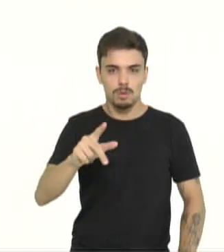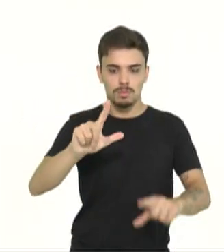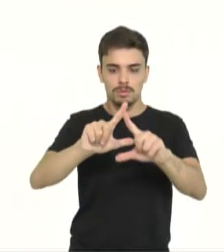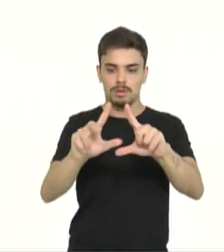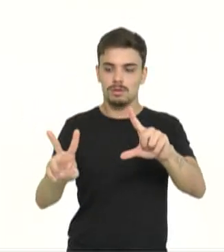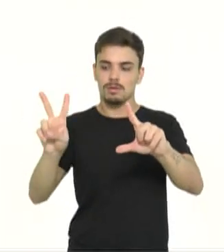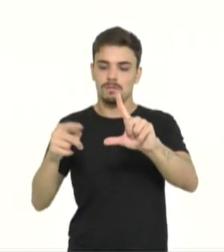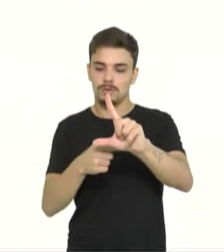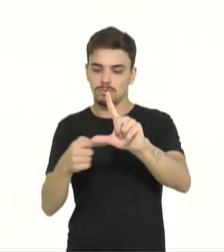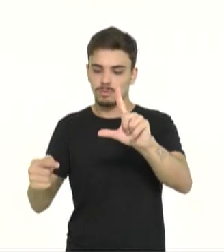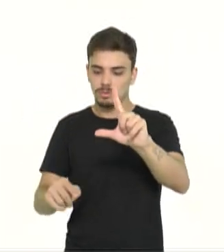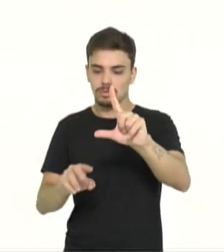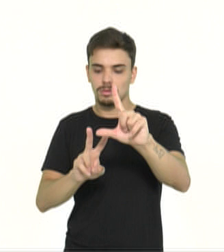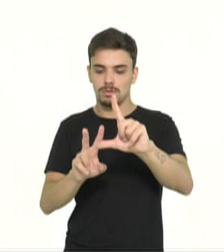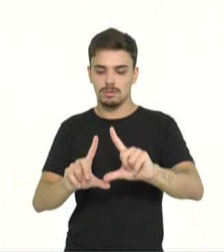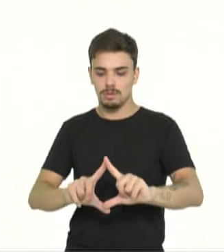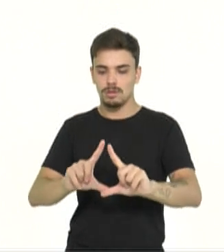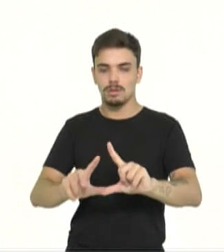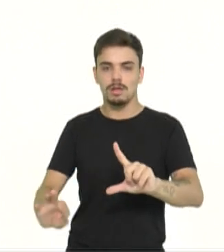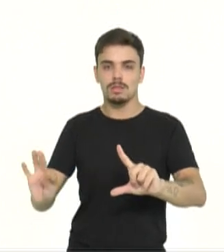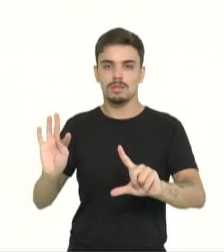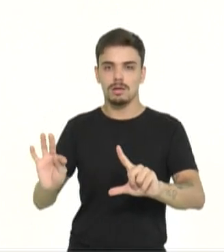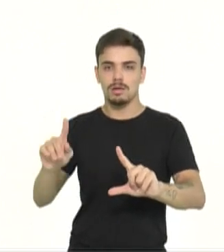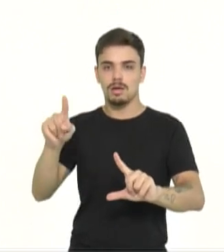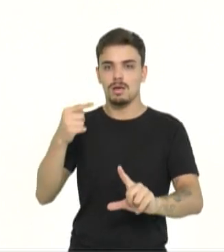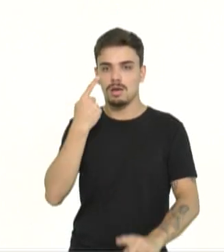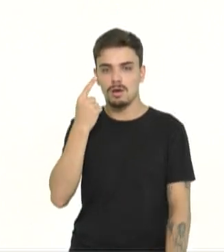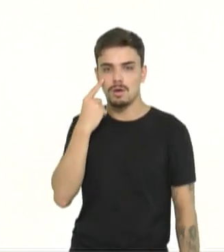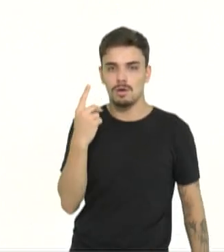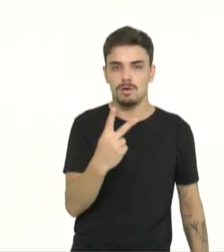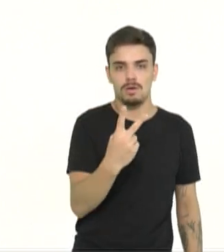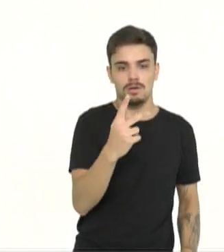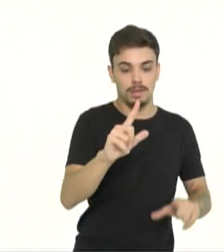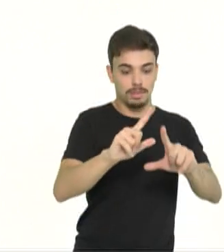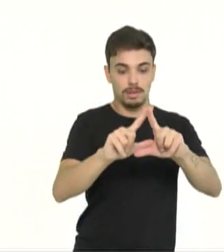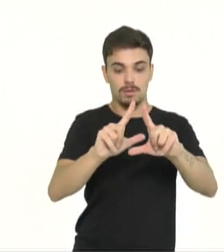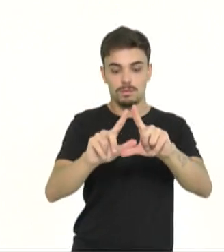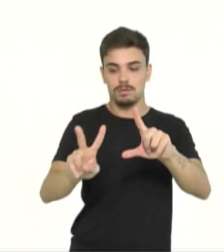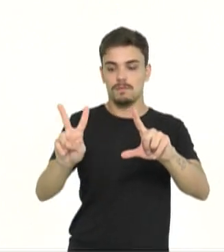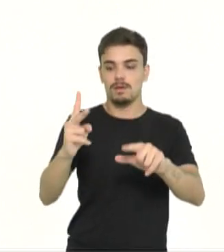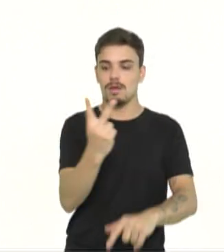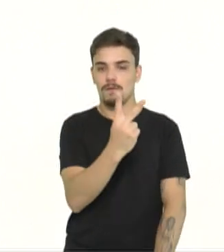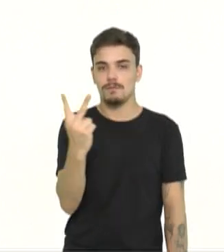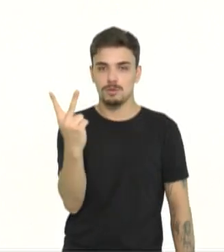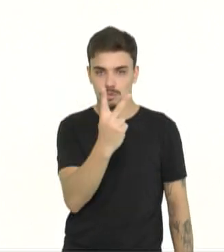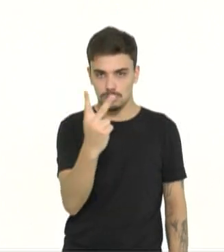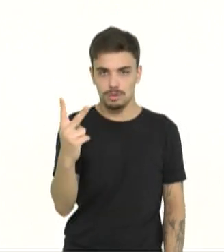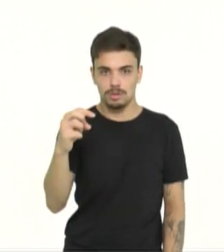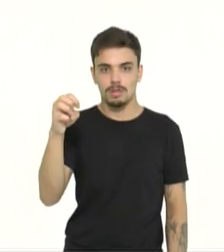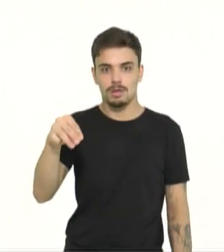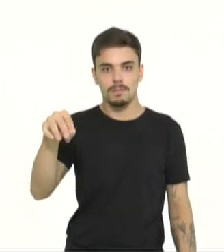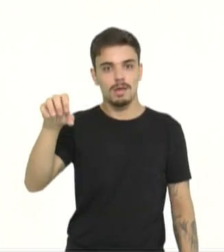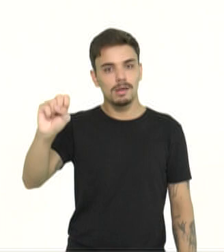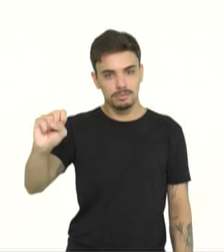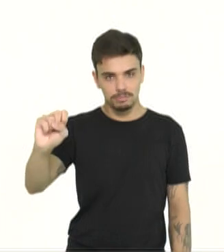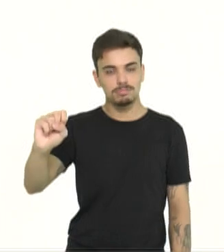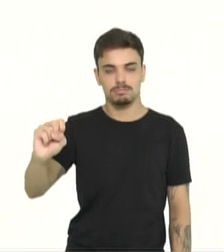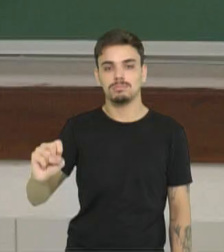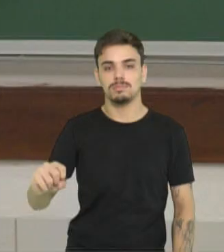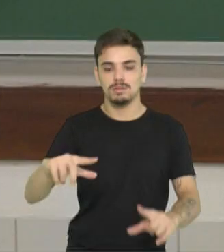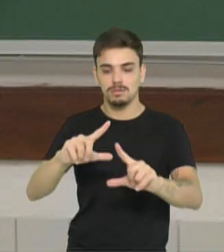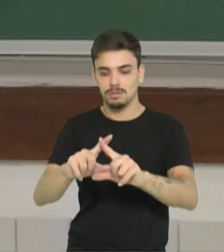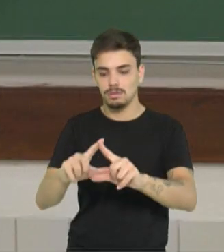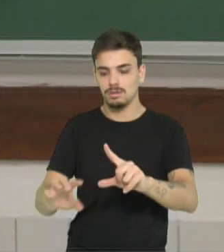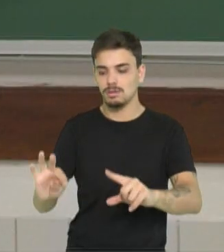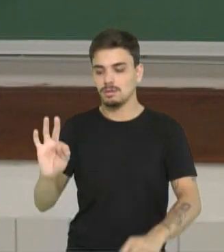por ΔT. O ΔV é o 22 metros por segundo, foi a velocidade dele. E o